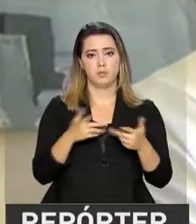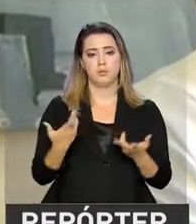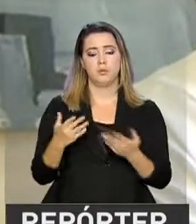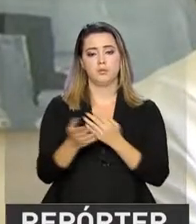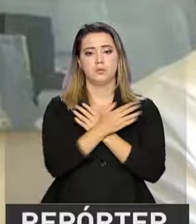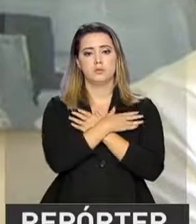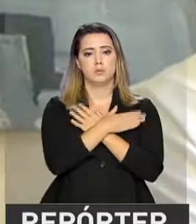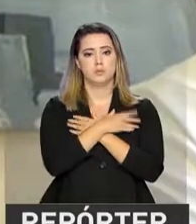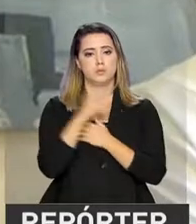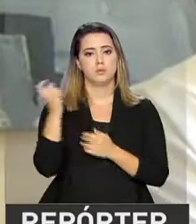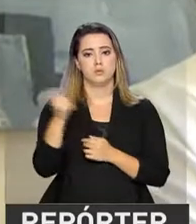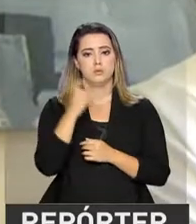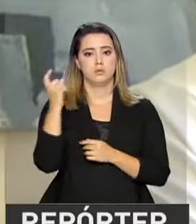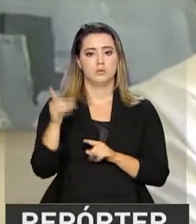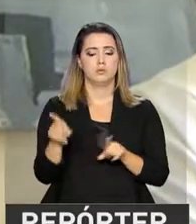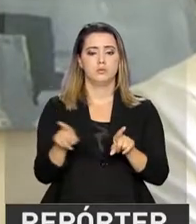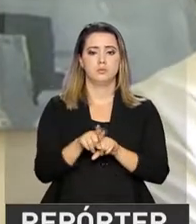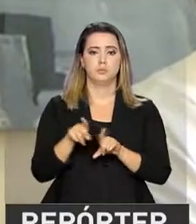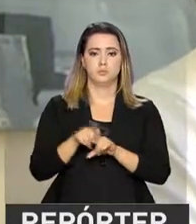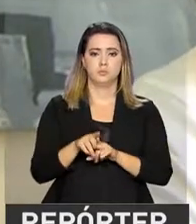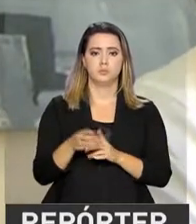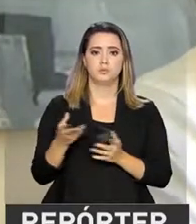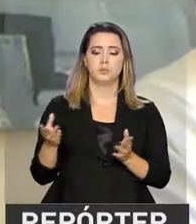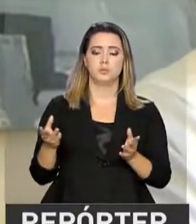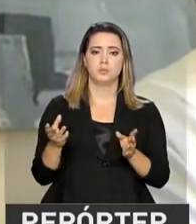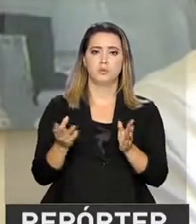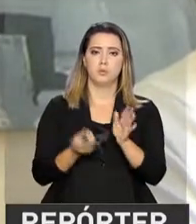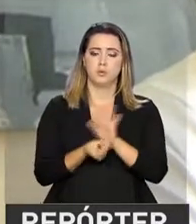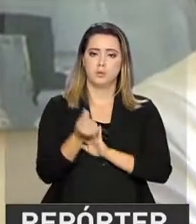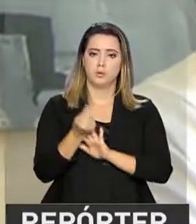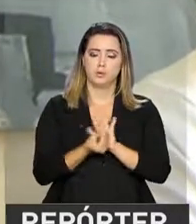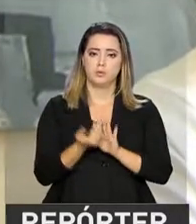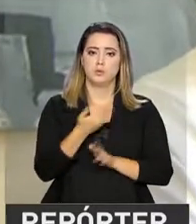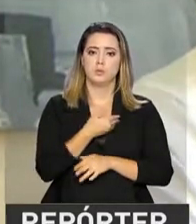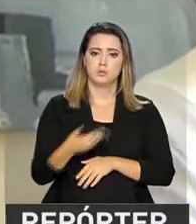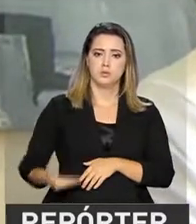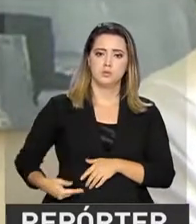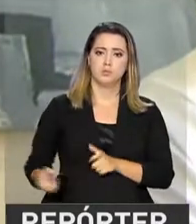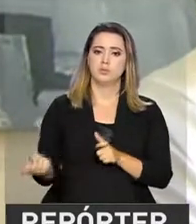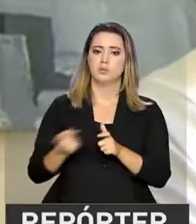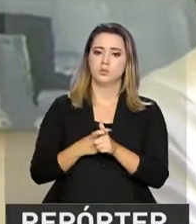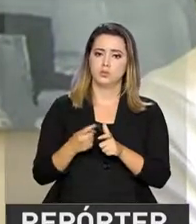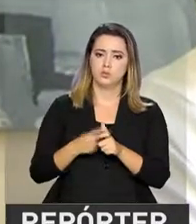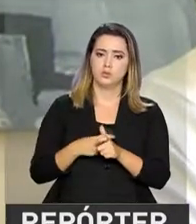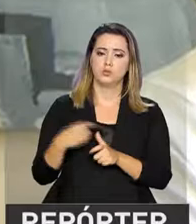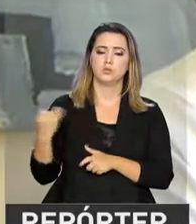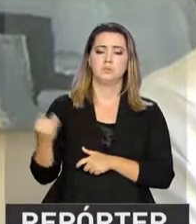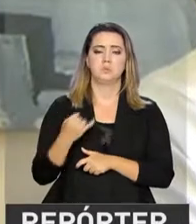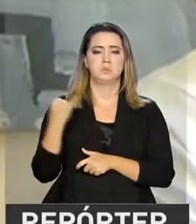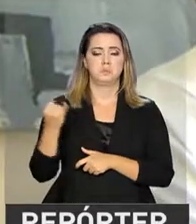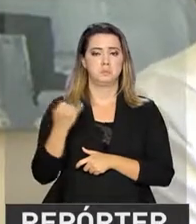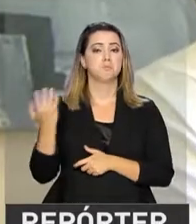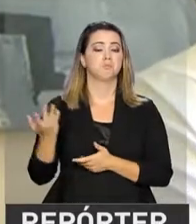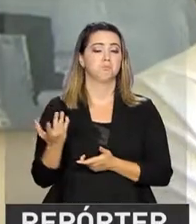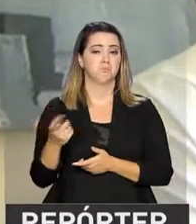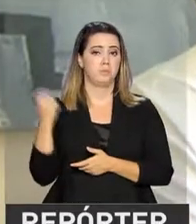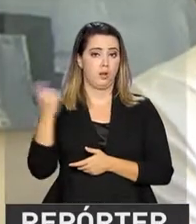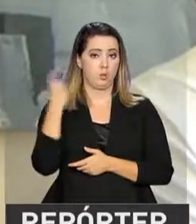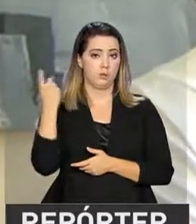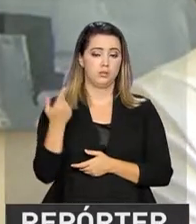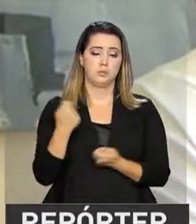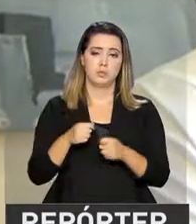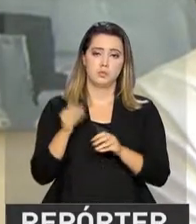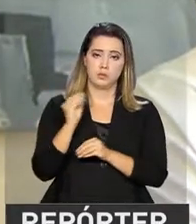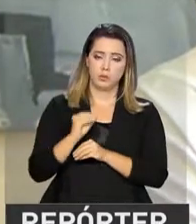desemprego alto, né? Vive também a questão das contas públicas, né? A gente tem um déficit público aí enorme, né? E a gente precisa